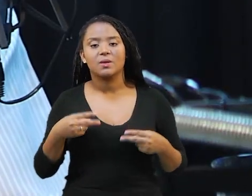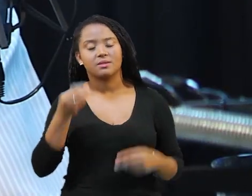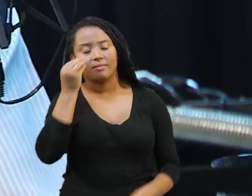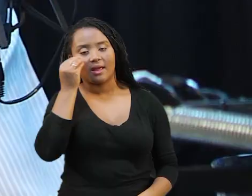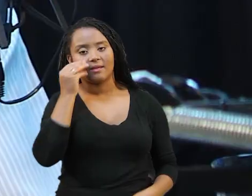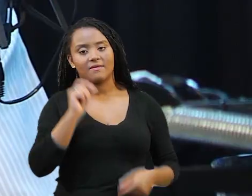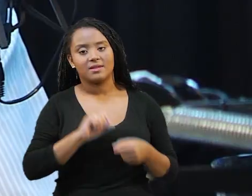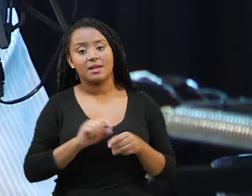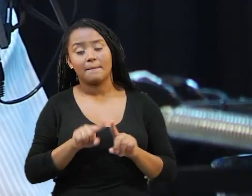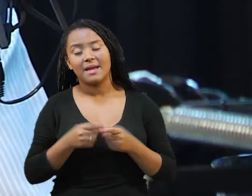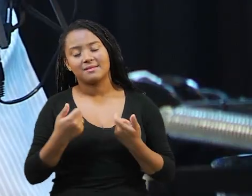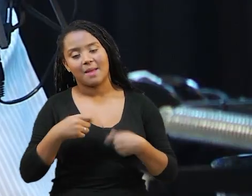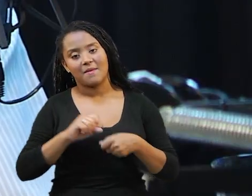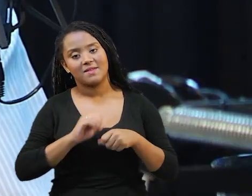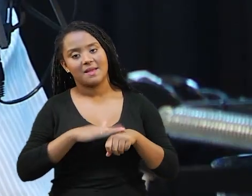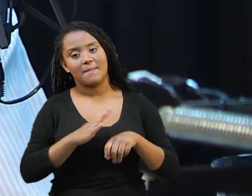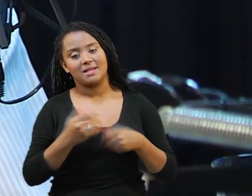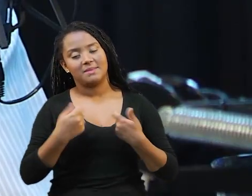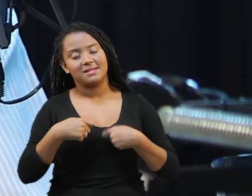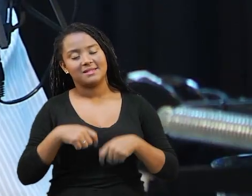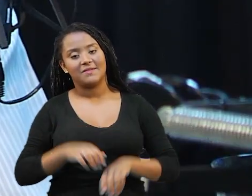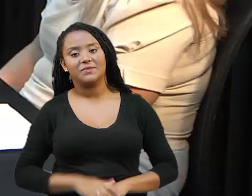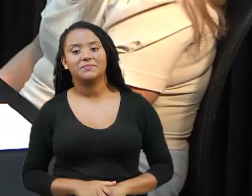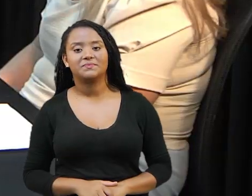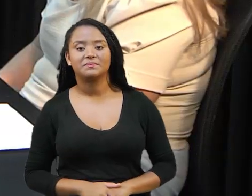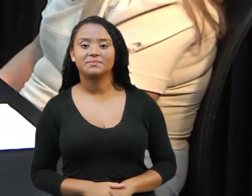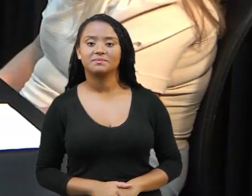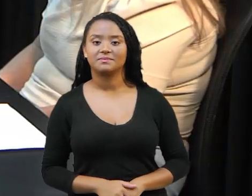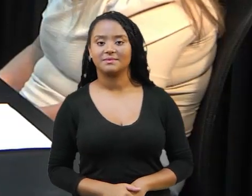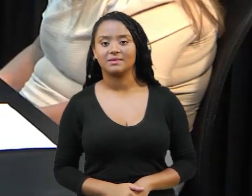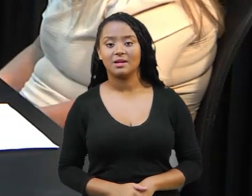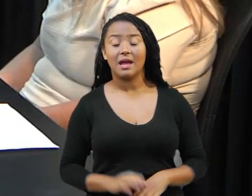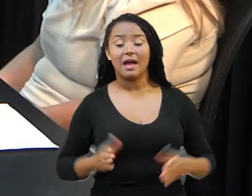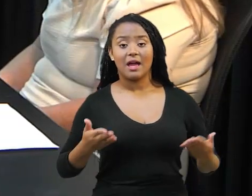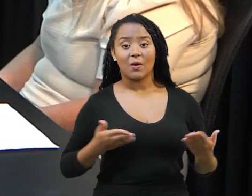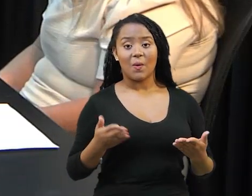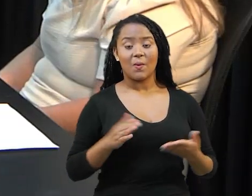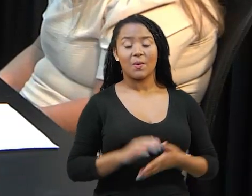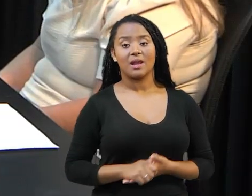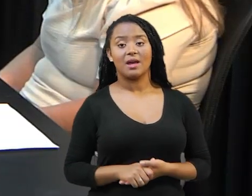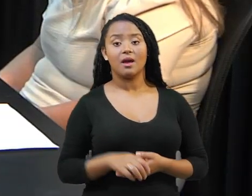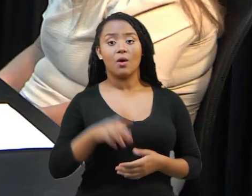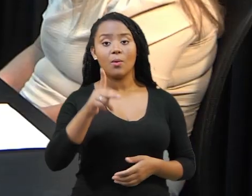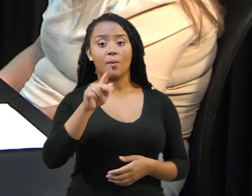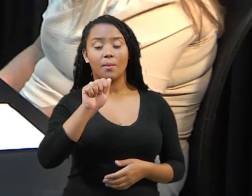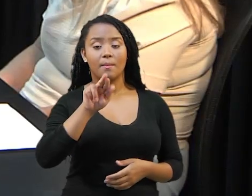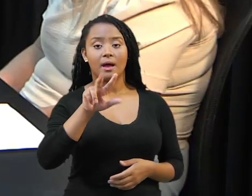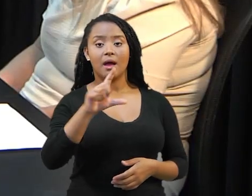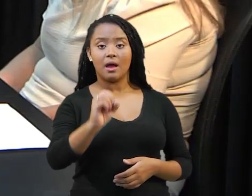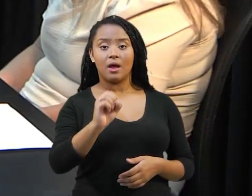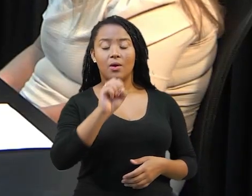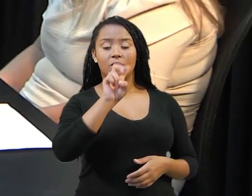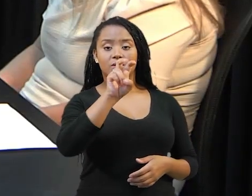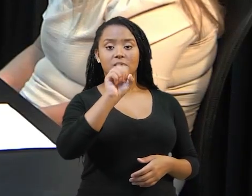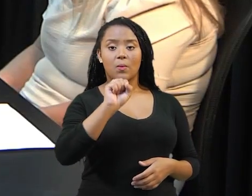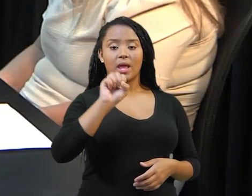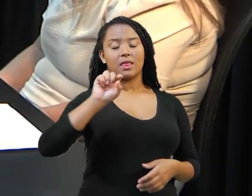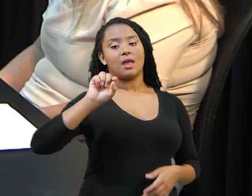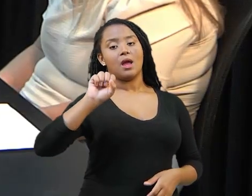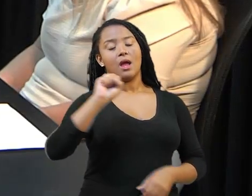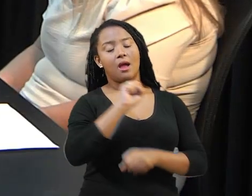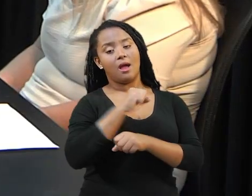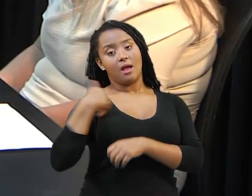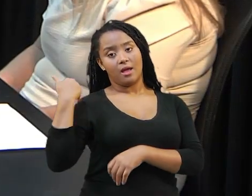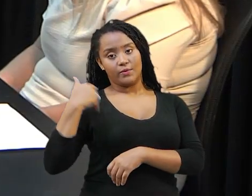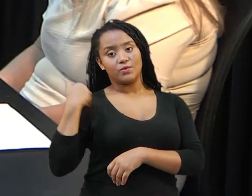mas poderia fazer mais, né? Com certeza. Agora, o Paulo com 58